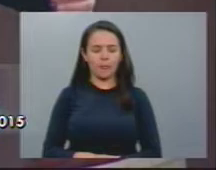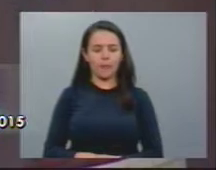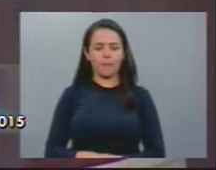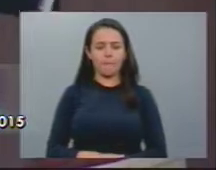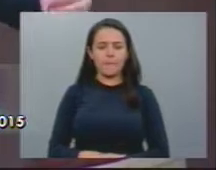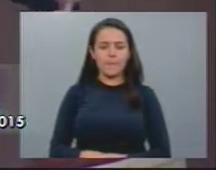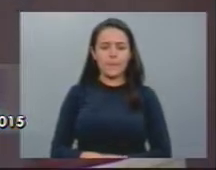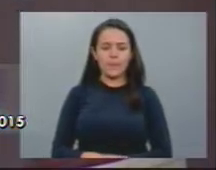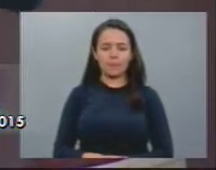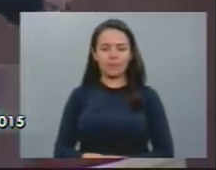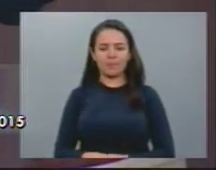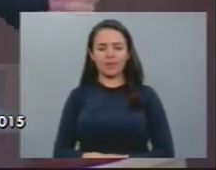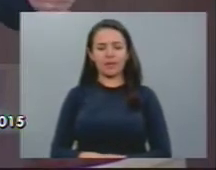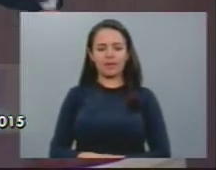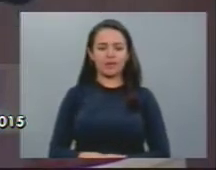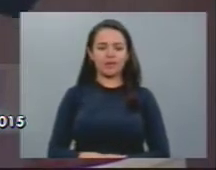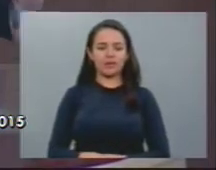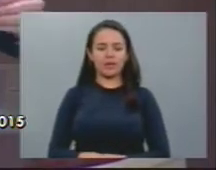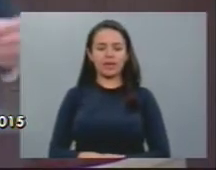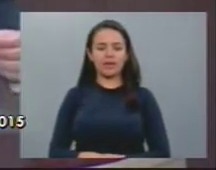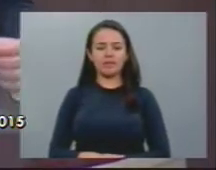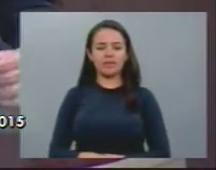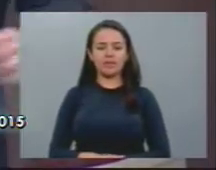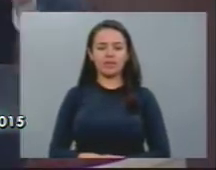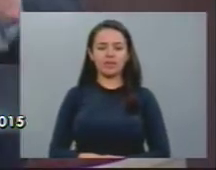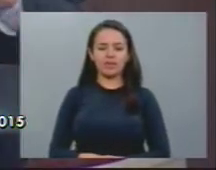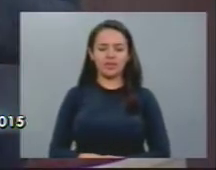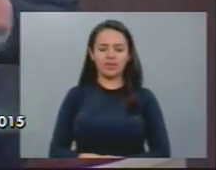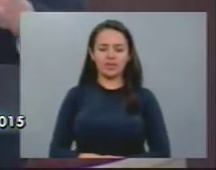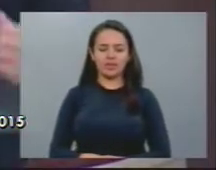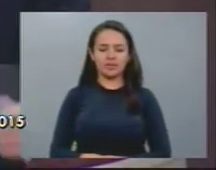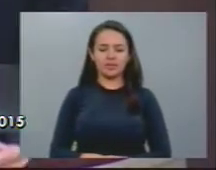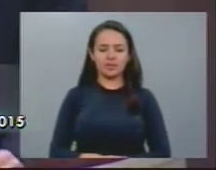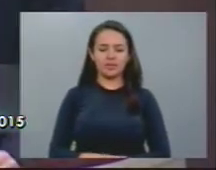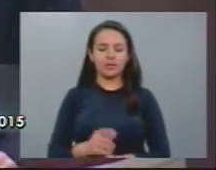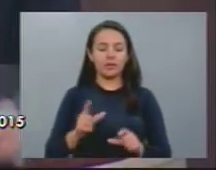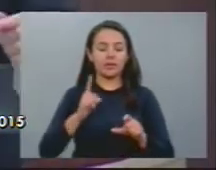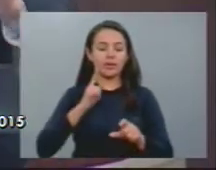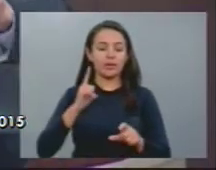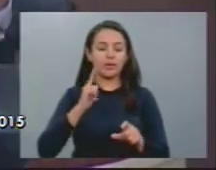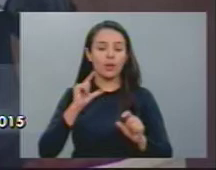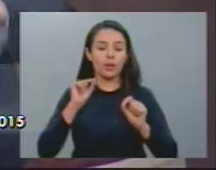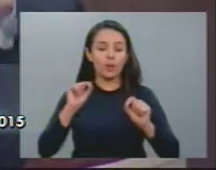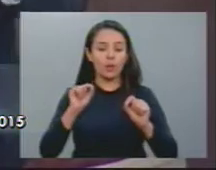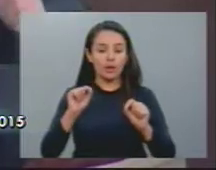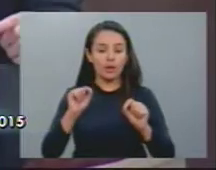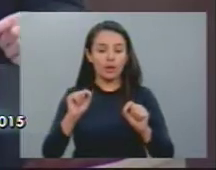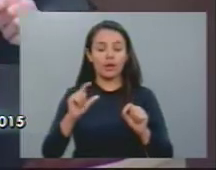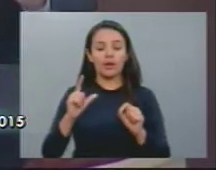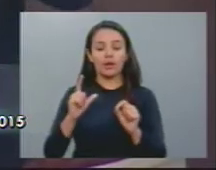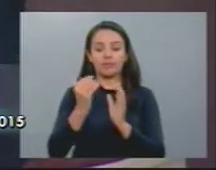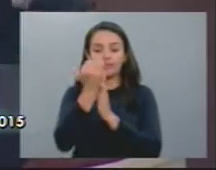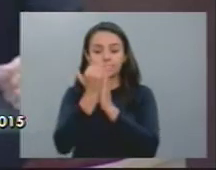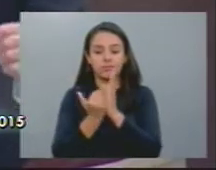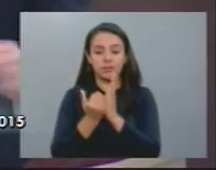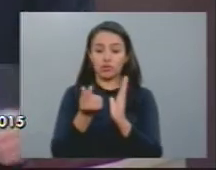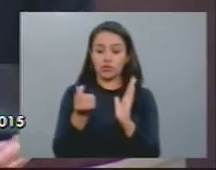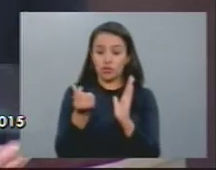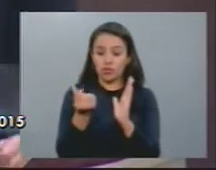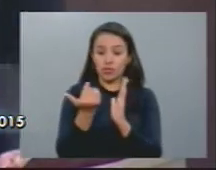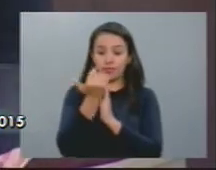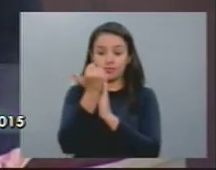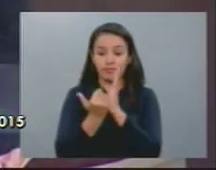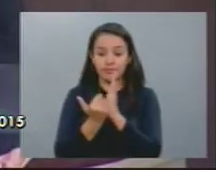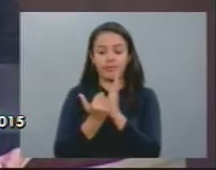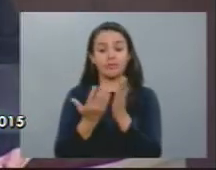exaustão, isto não é verdade. Só não há um caminho, que é esse do ajuste fiscal, para cortar